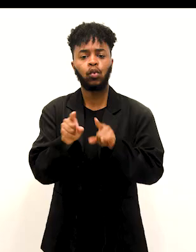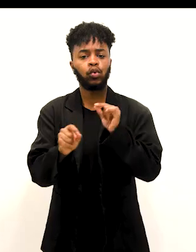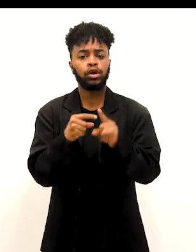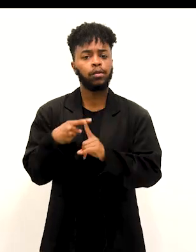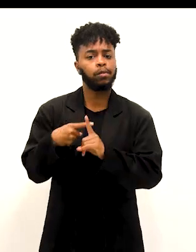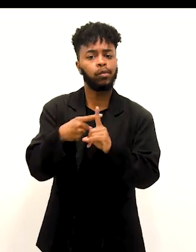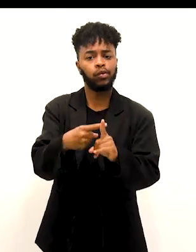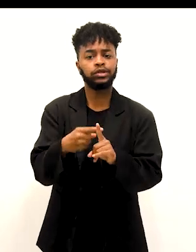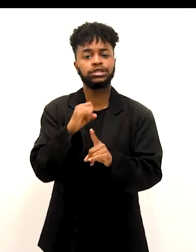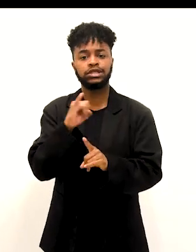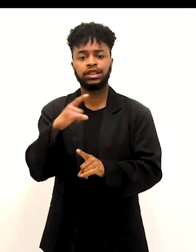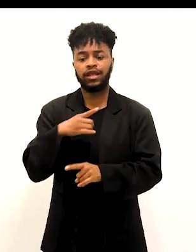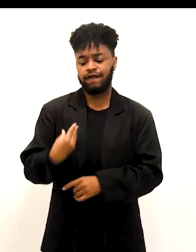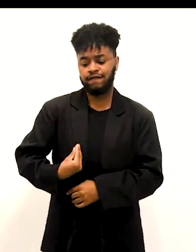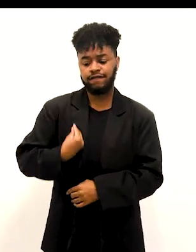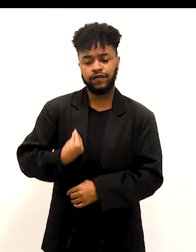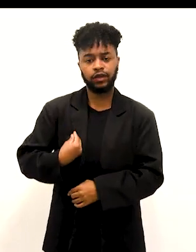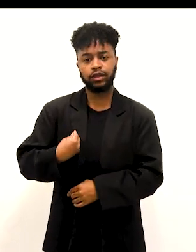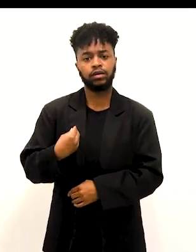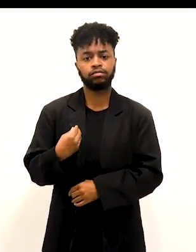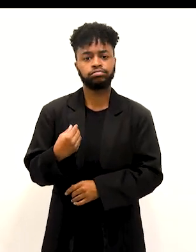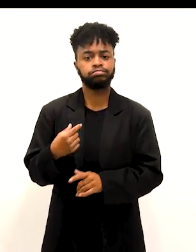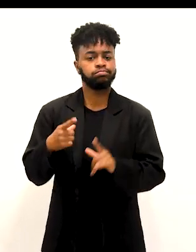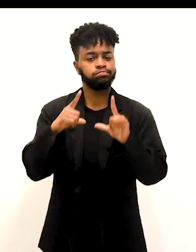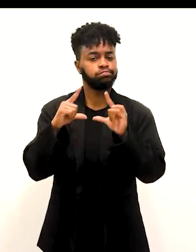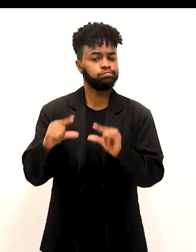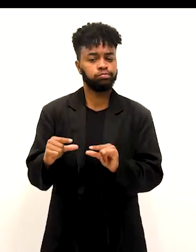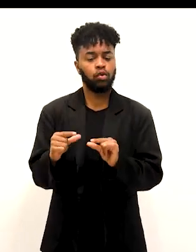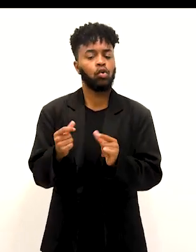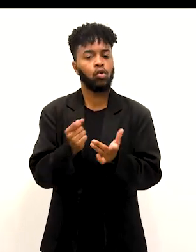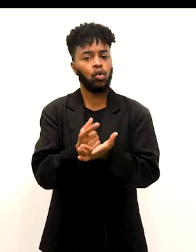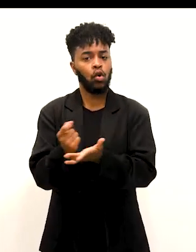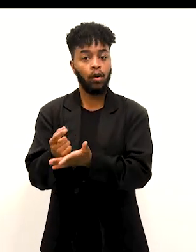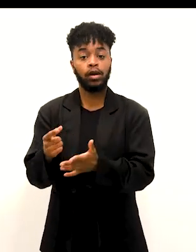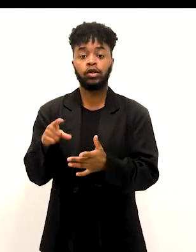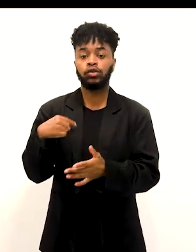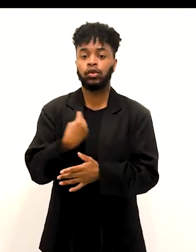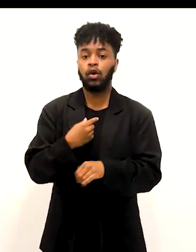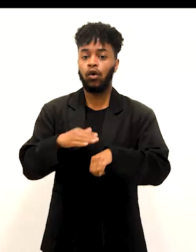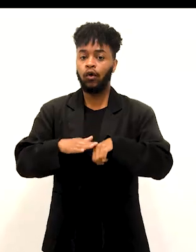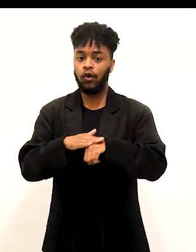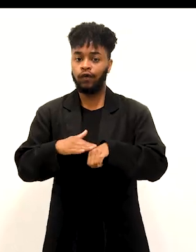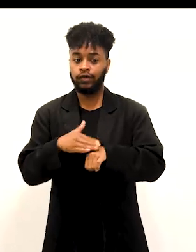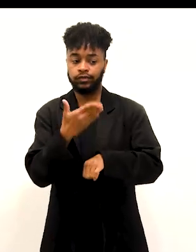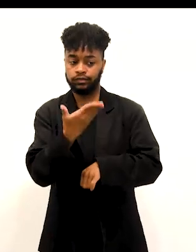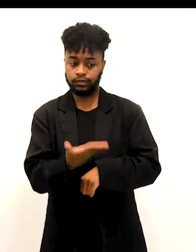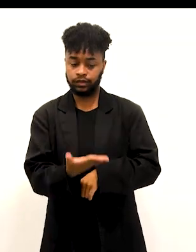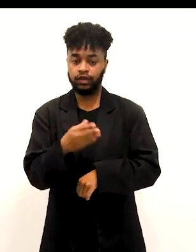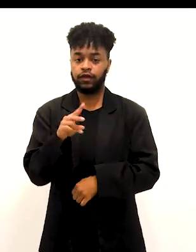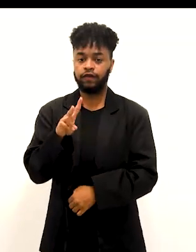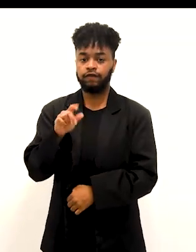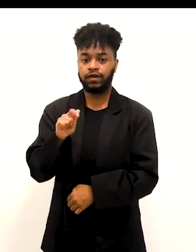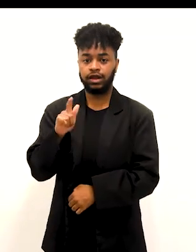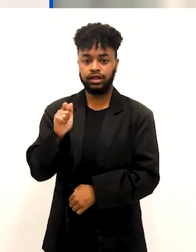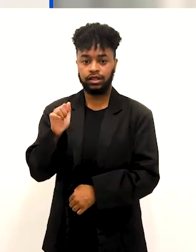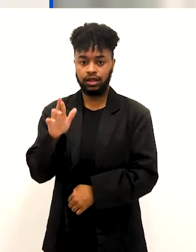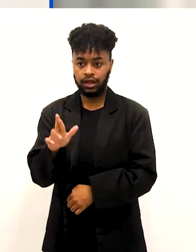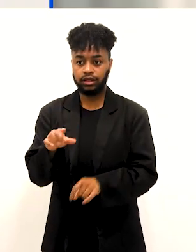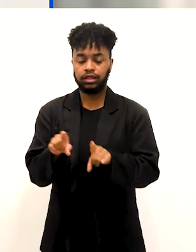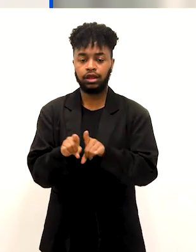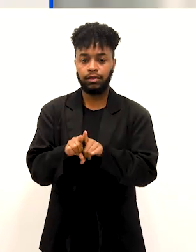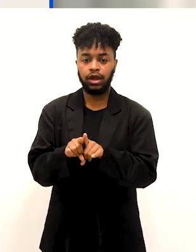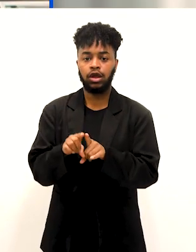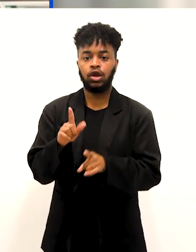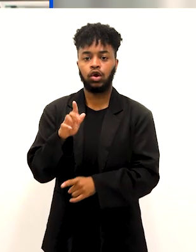estilo de vida minimalista. No programa de hoje eu converso com o corretor de imóveis e adepto do minimalismo, Wagner Travassos, e com